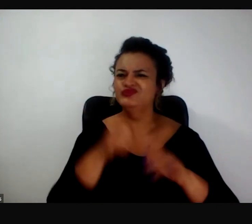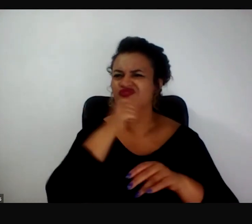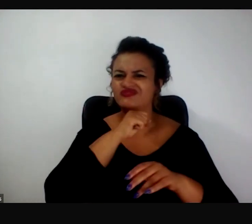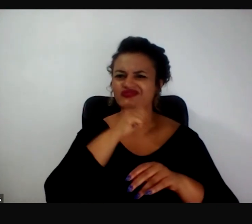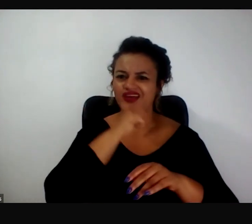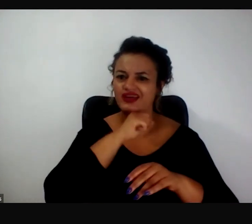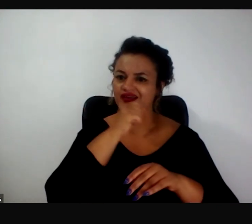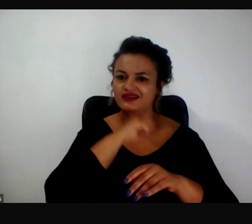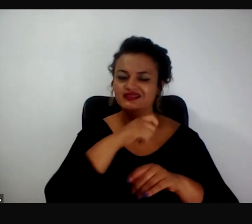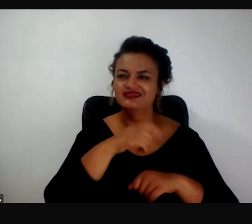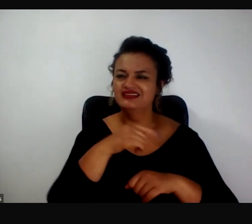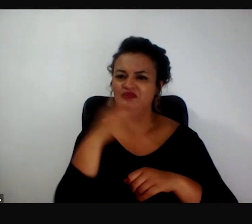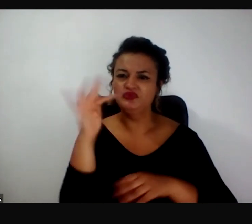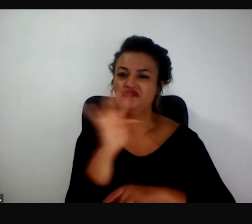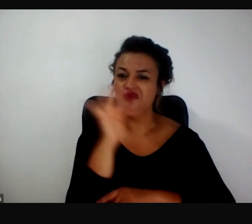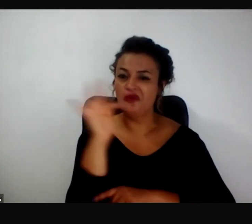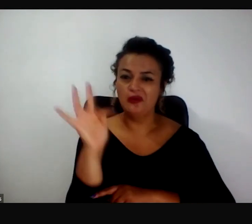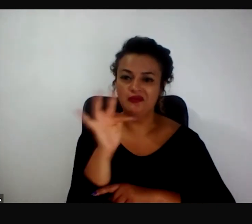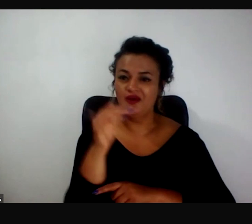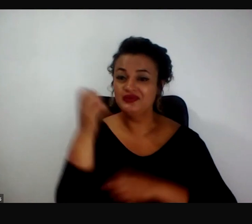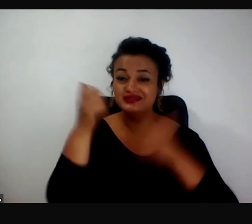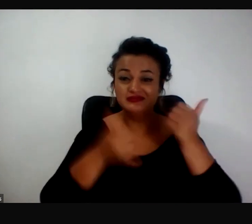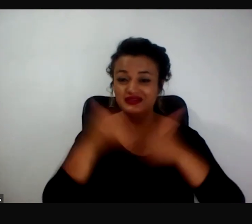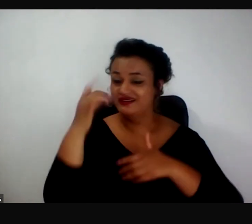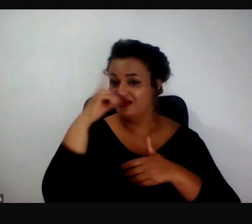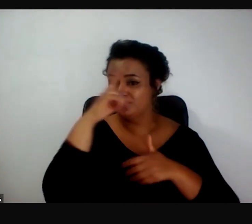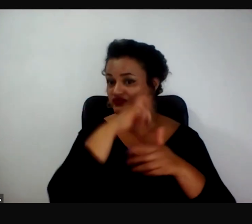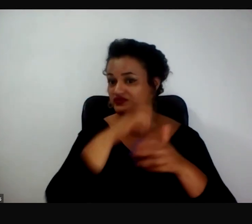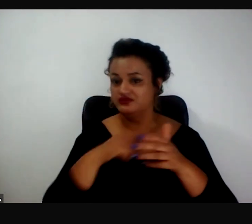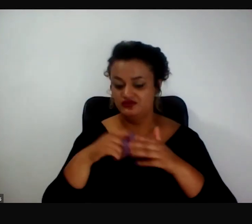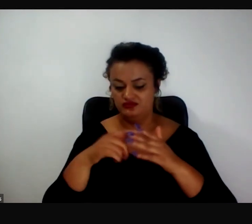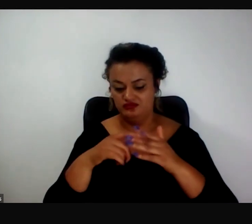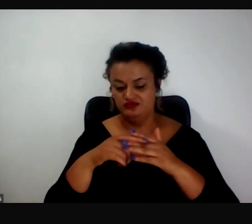e era um problema também para